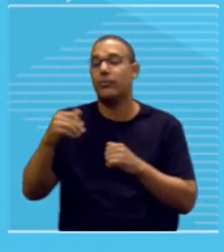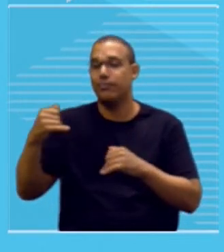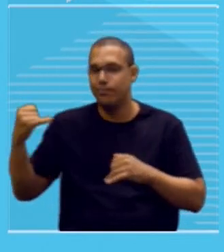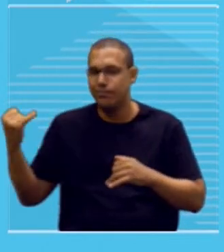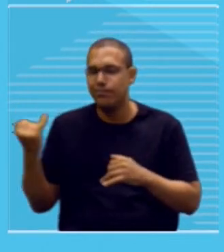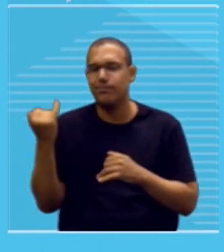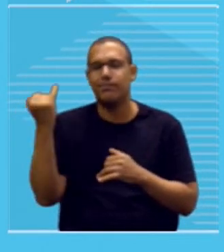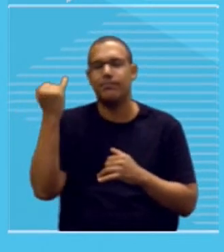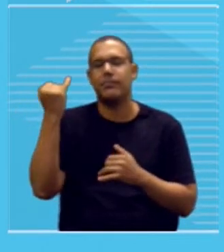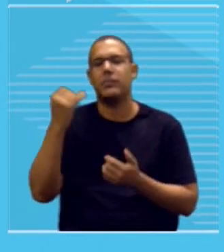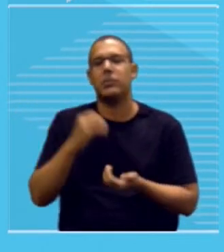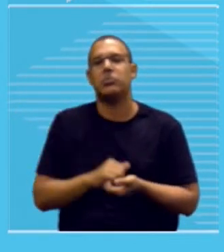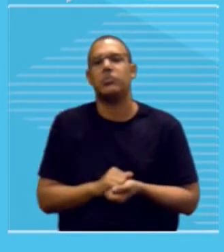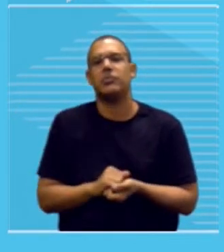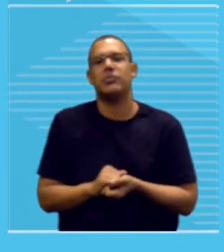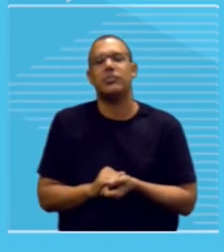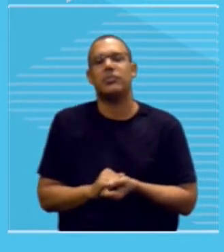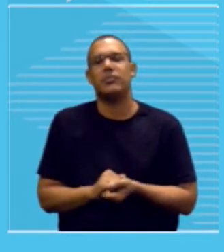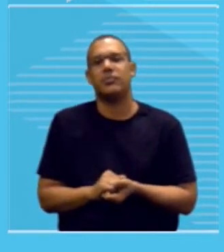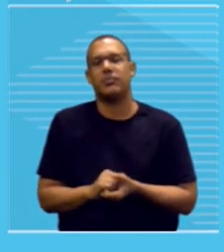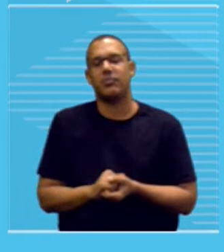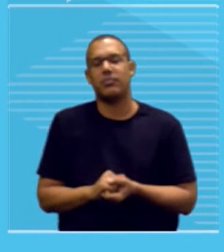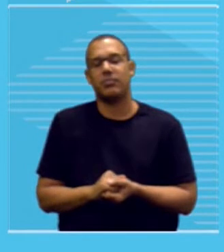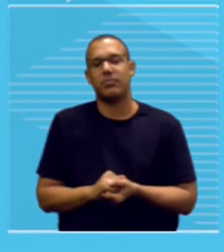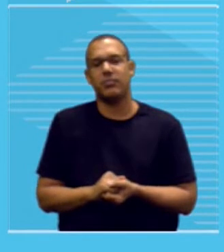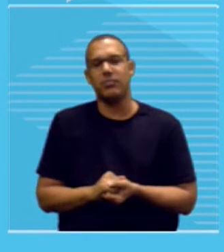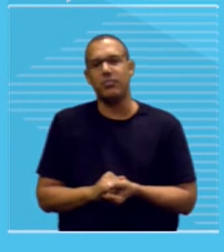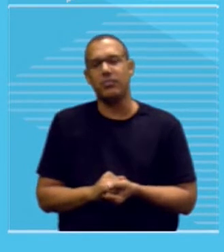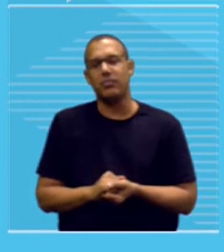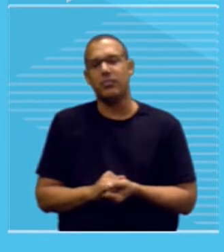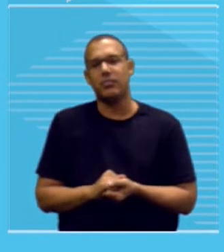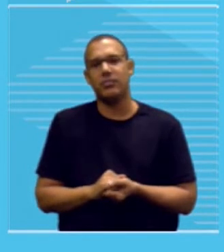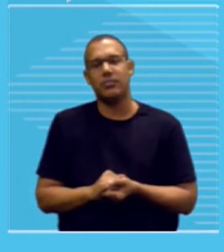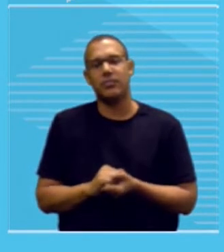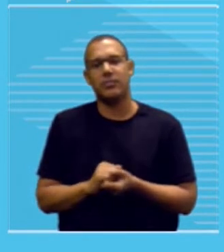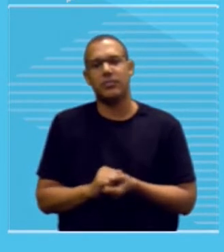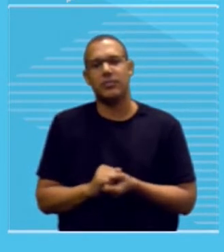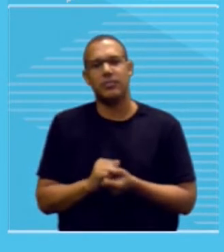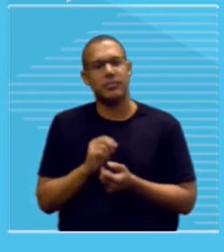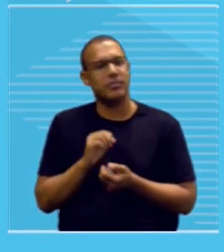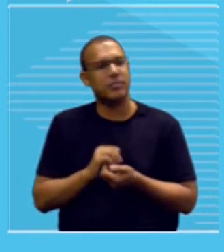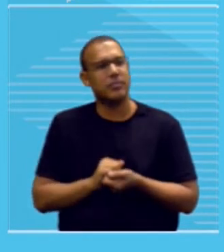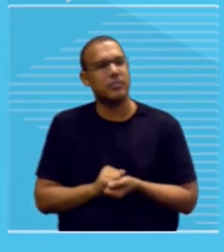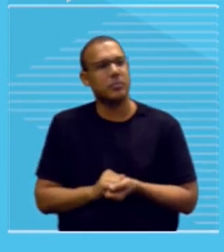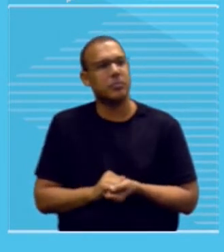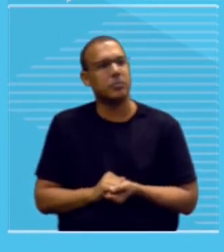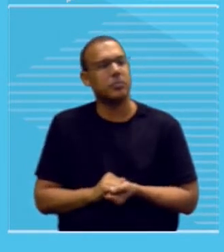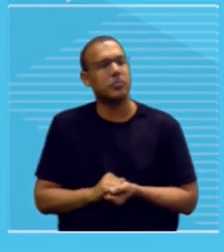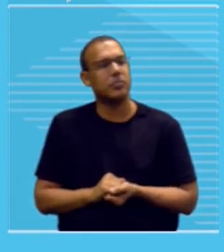muito utilizado tá bom gente muito utilizado mesmo e a gente vê olha só